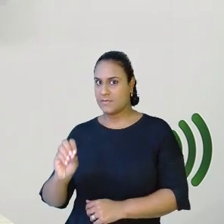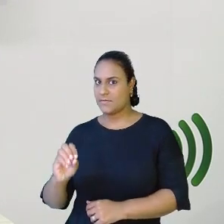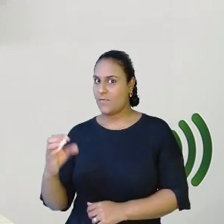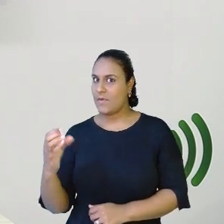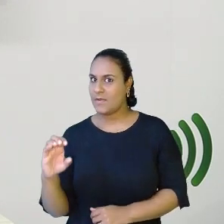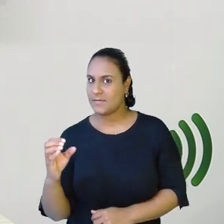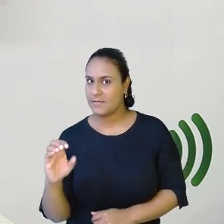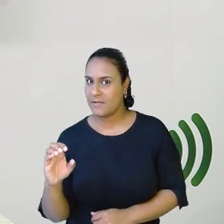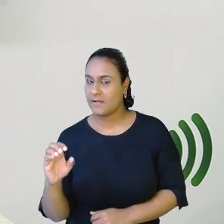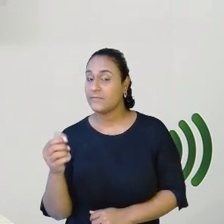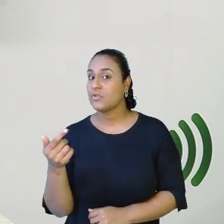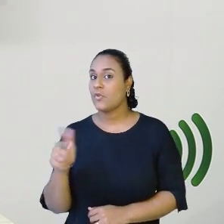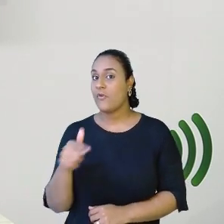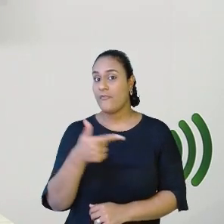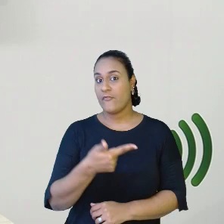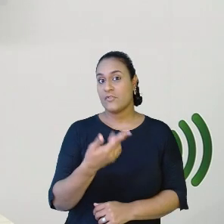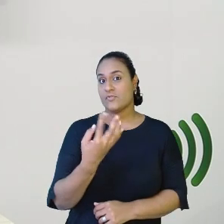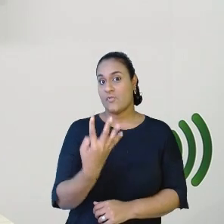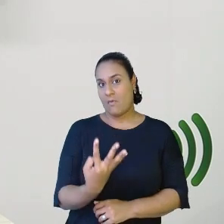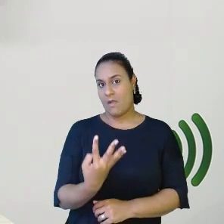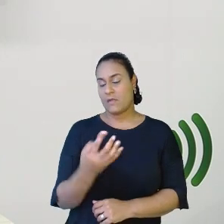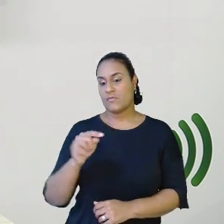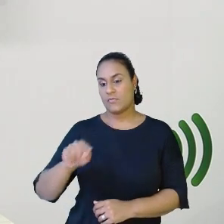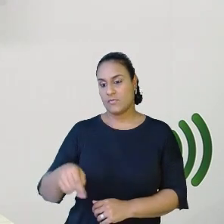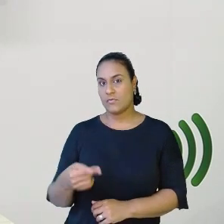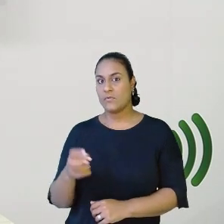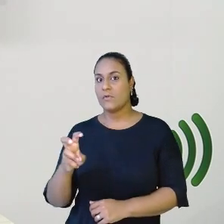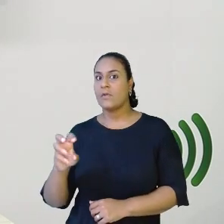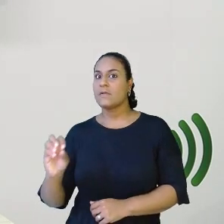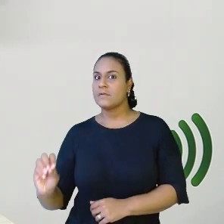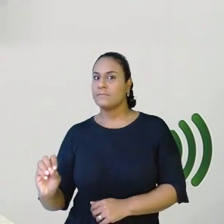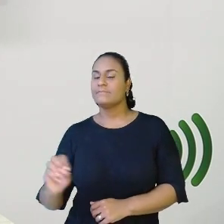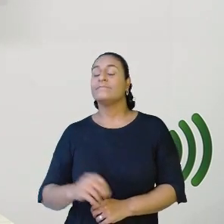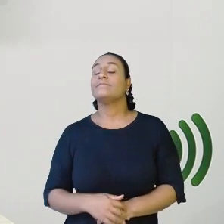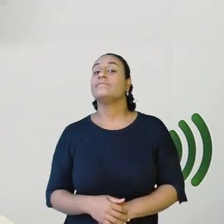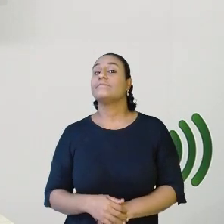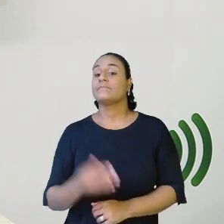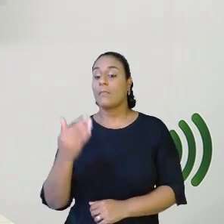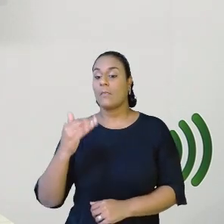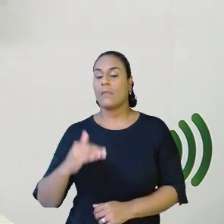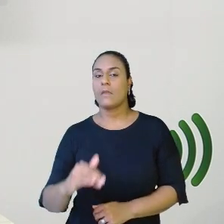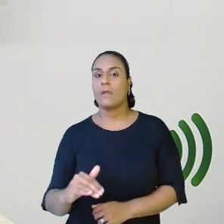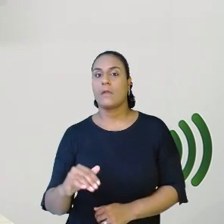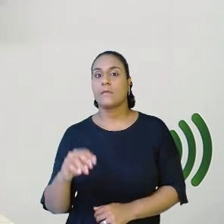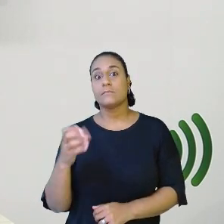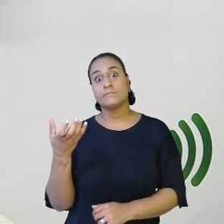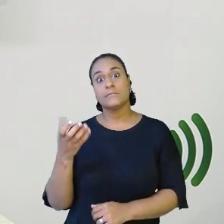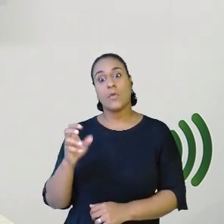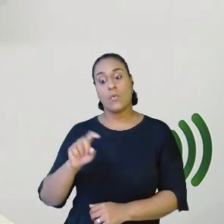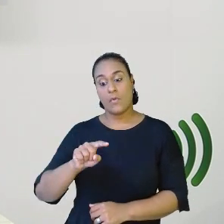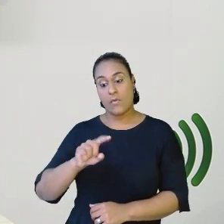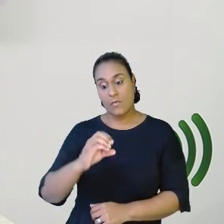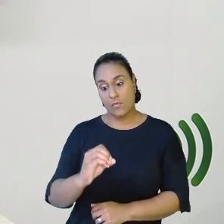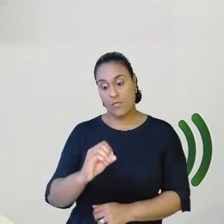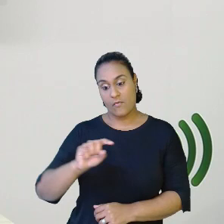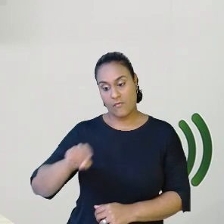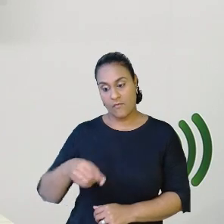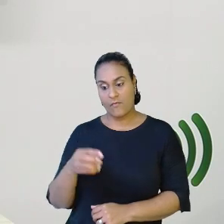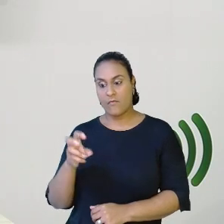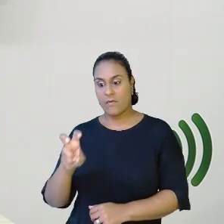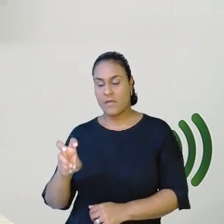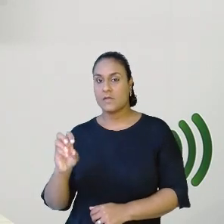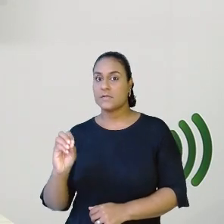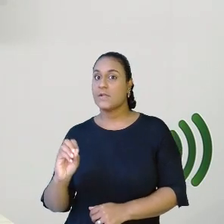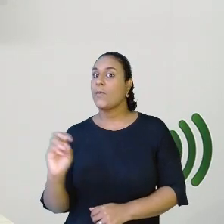24,50, novamente, parte inteira e parte decimal, e embaixo 50 centavos. Então, os números